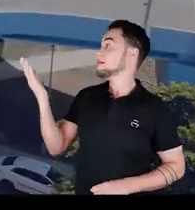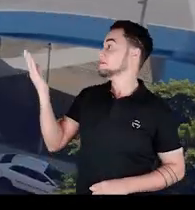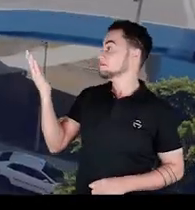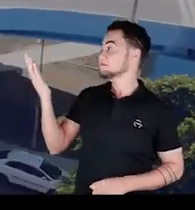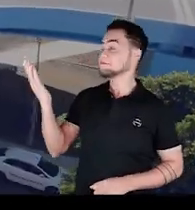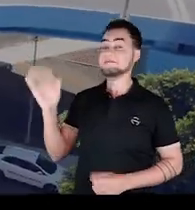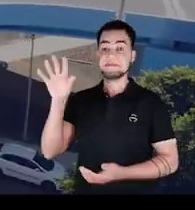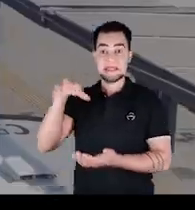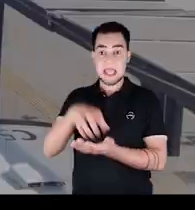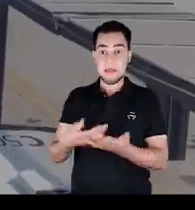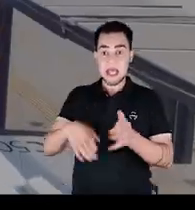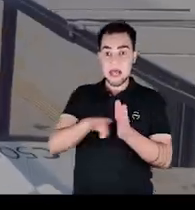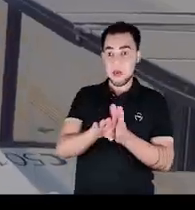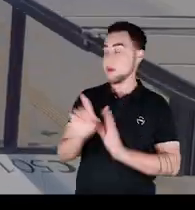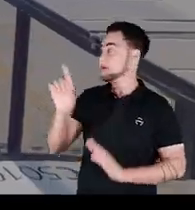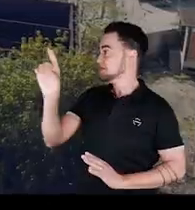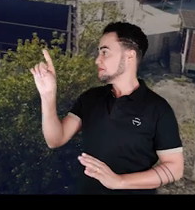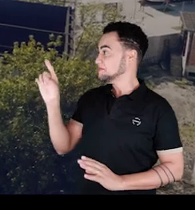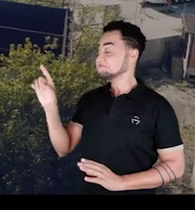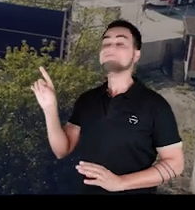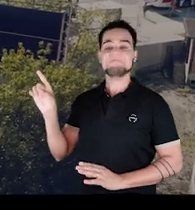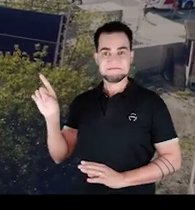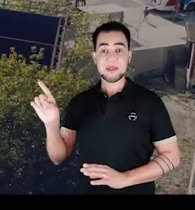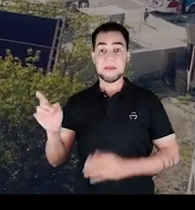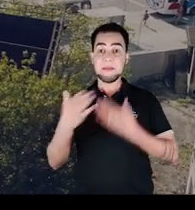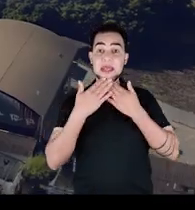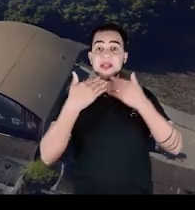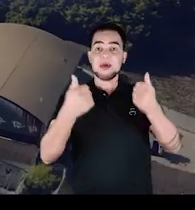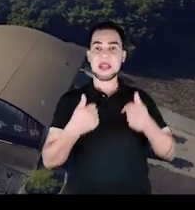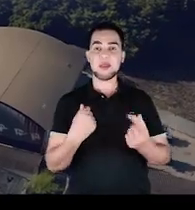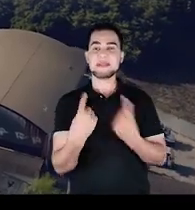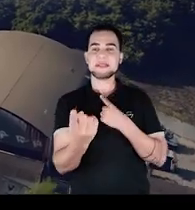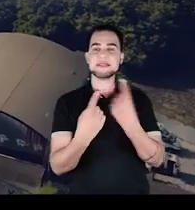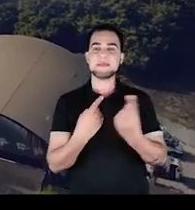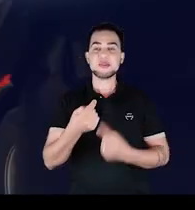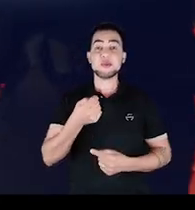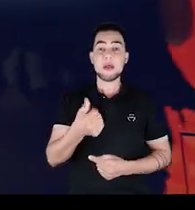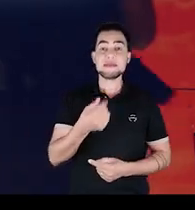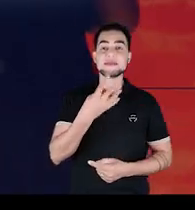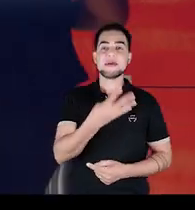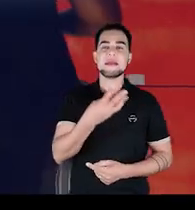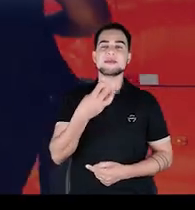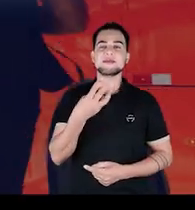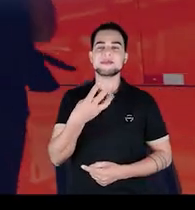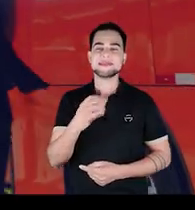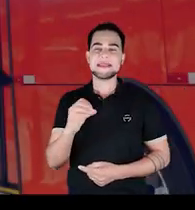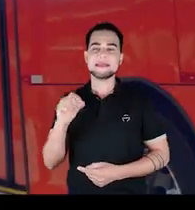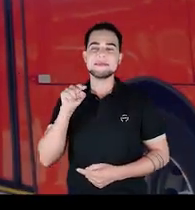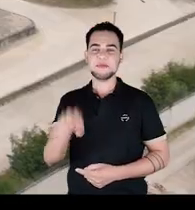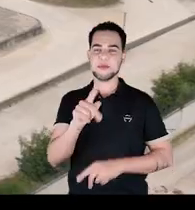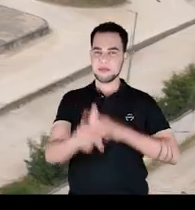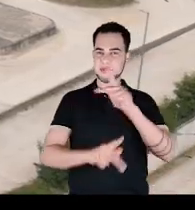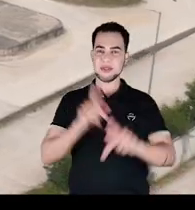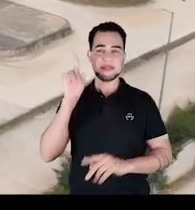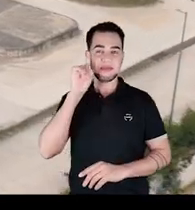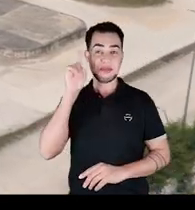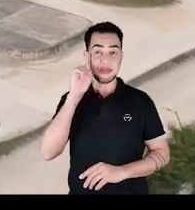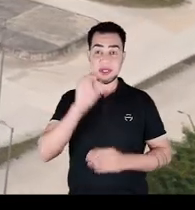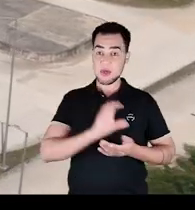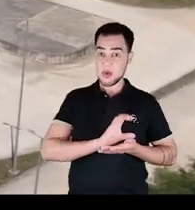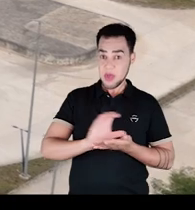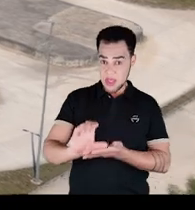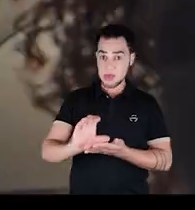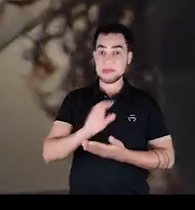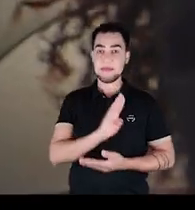do Terminal de Deodoro e do Terminal Gentileza melhoraram o transporte para quase 400 mil pessoas por dia. Com recursos